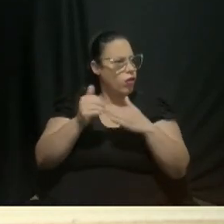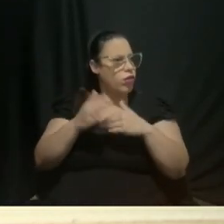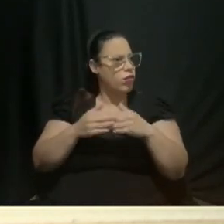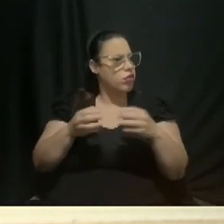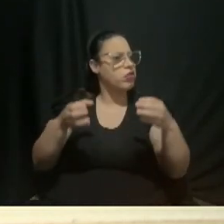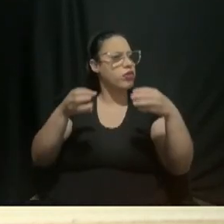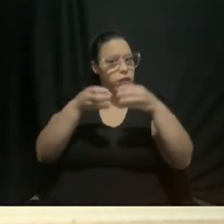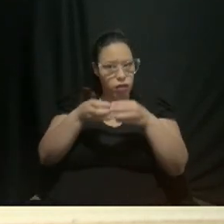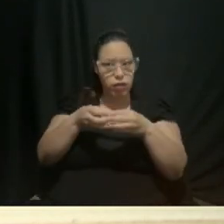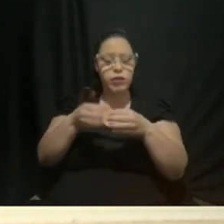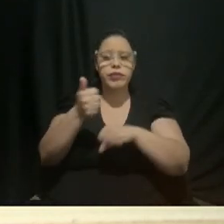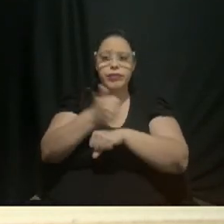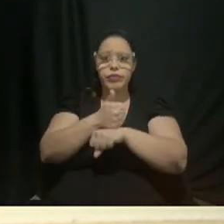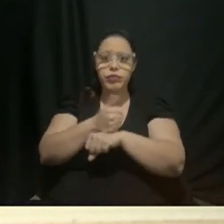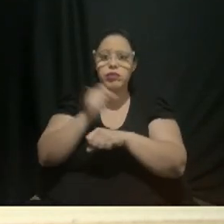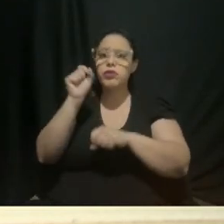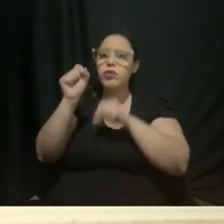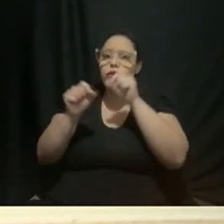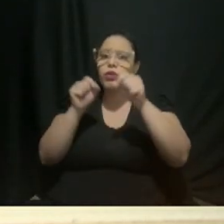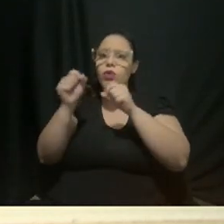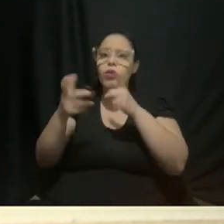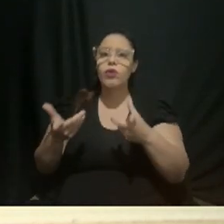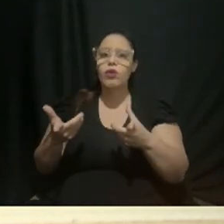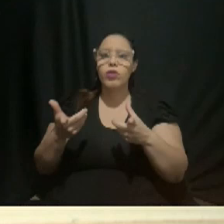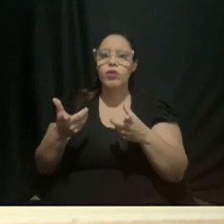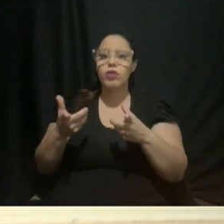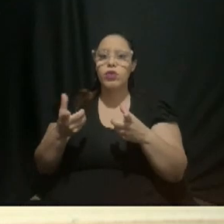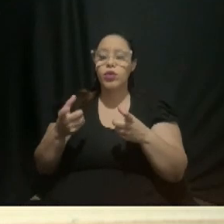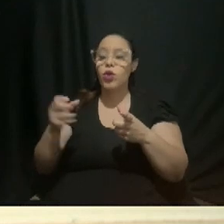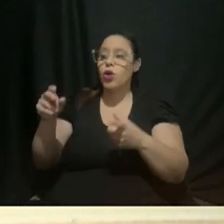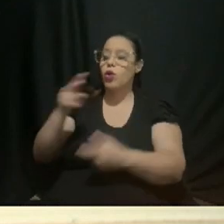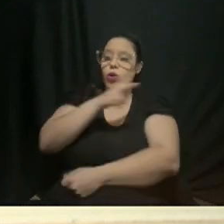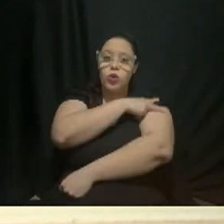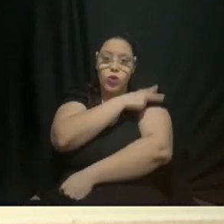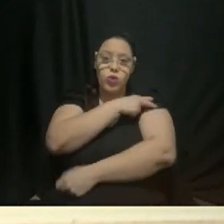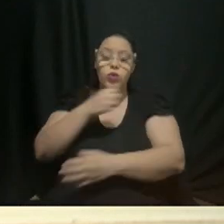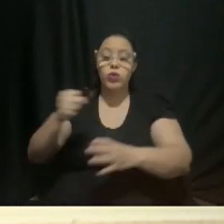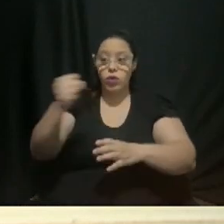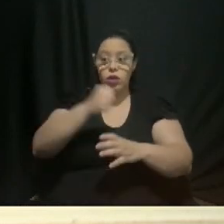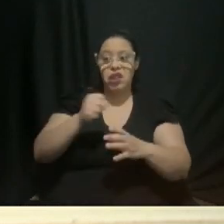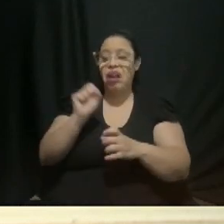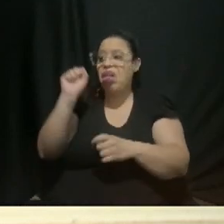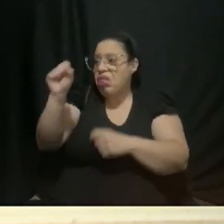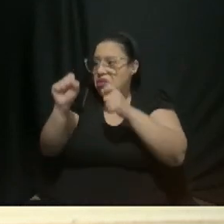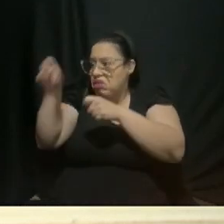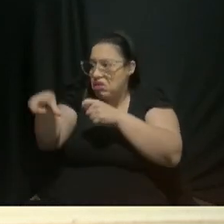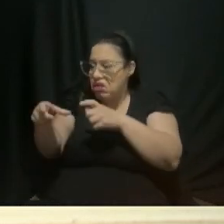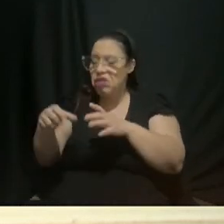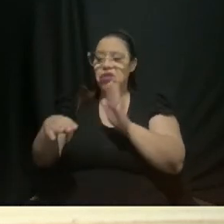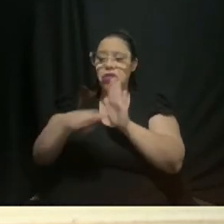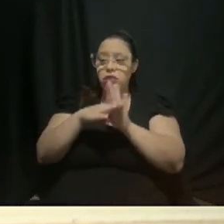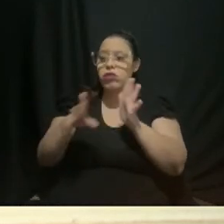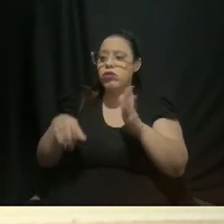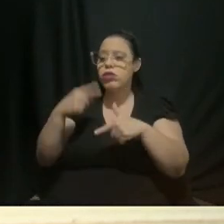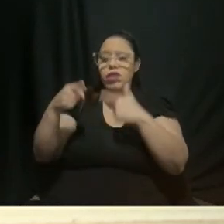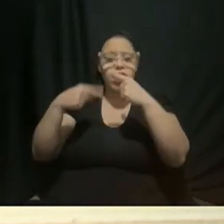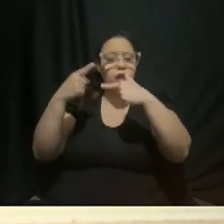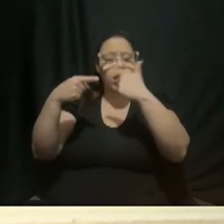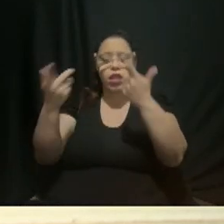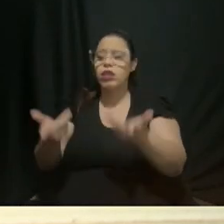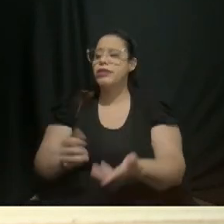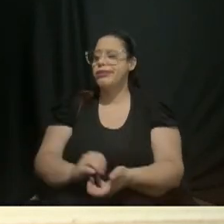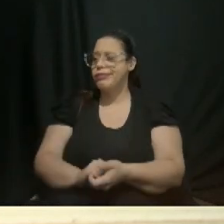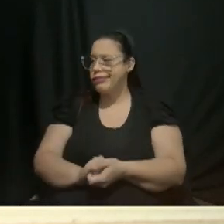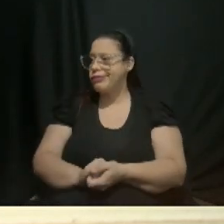seria do chefe de cozinha se não tivesse o auxiliar? É verdade. Né? E assim sucessivamente. Então, cada um tem a